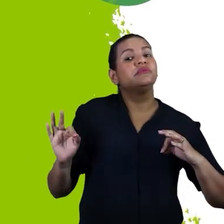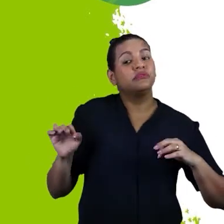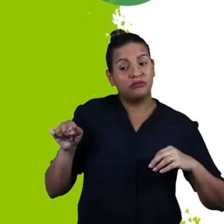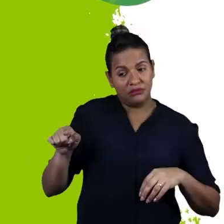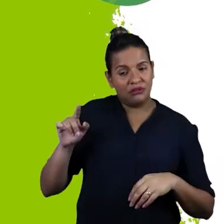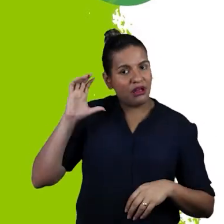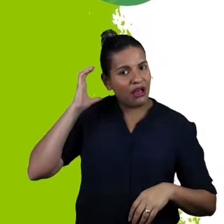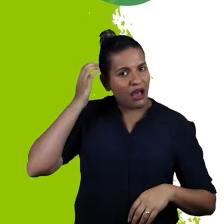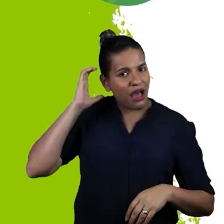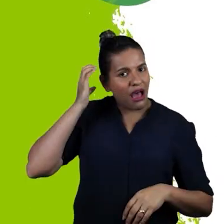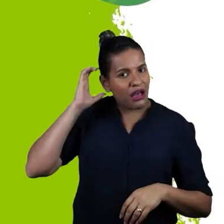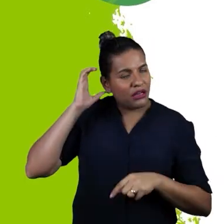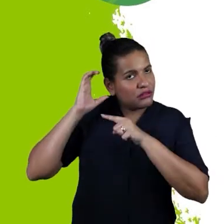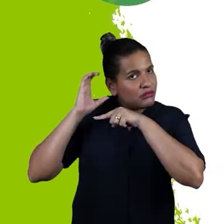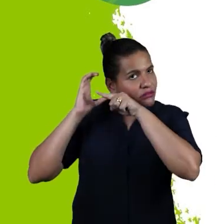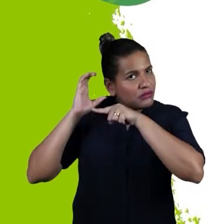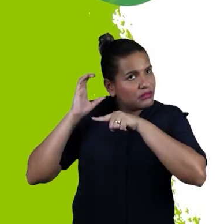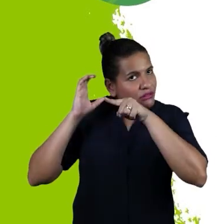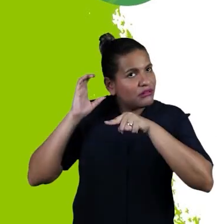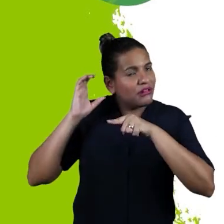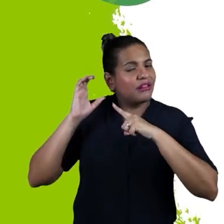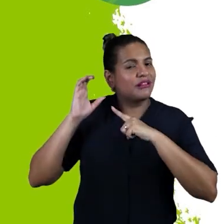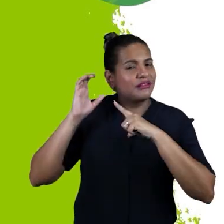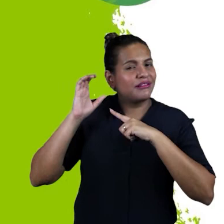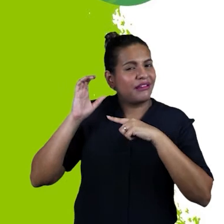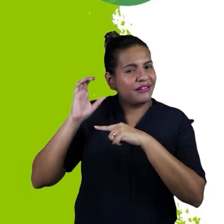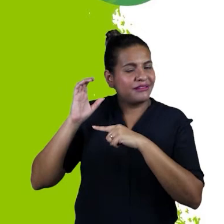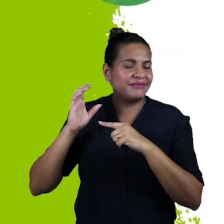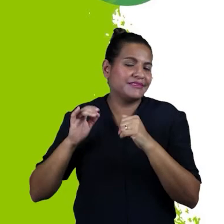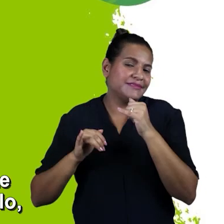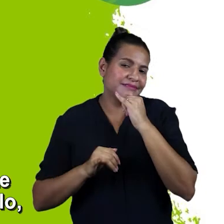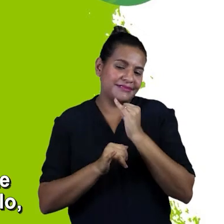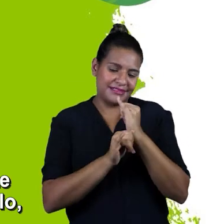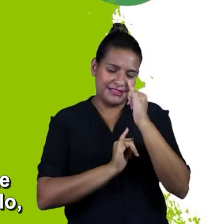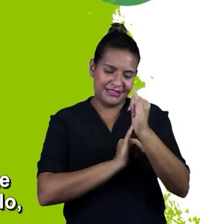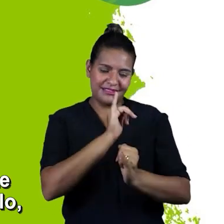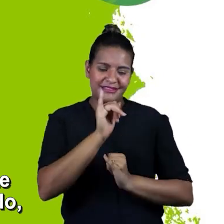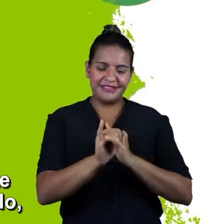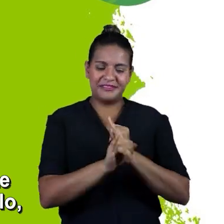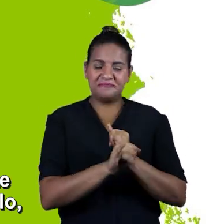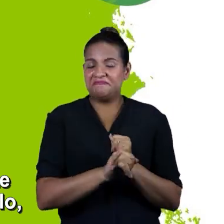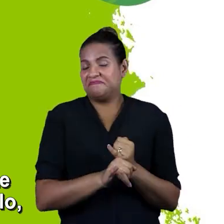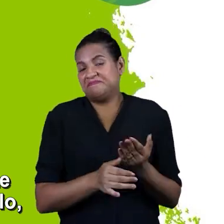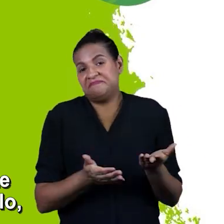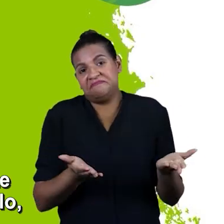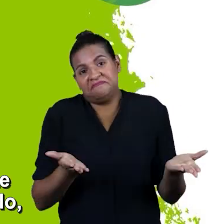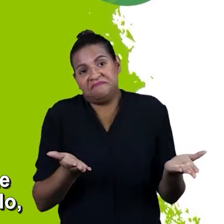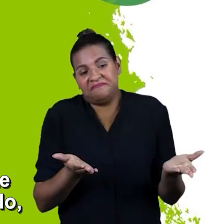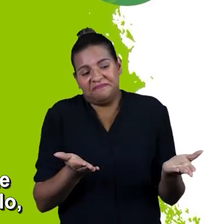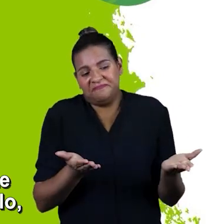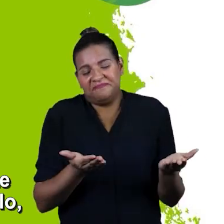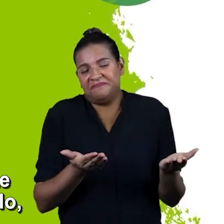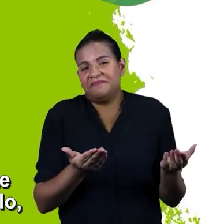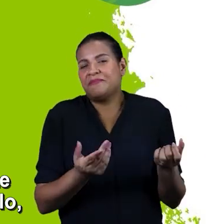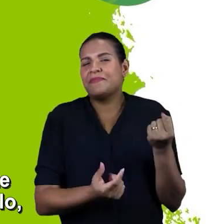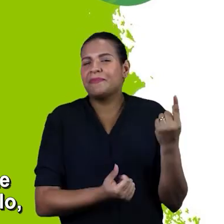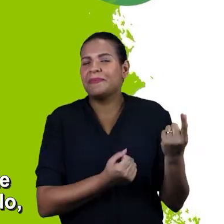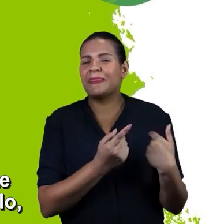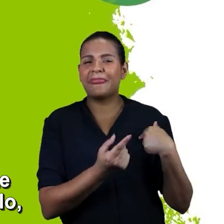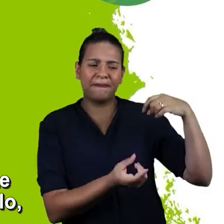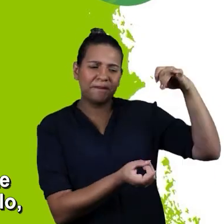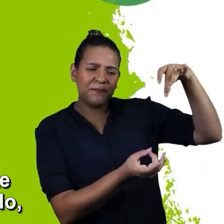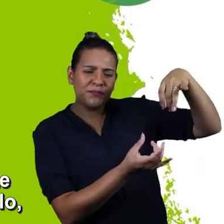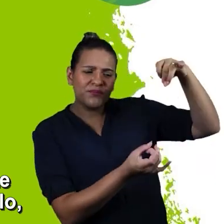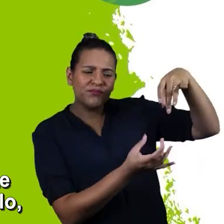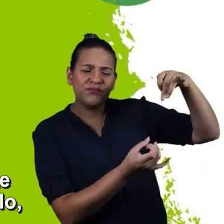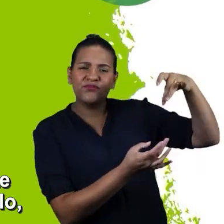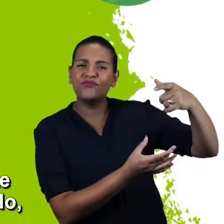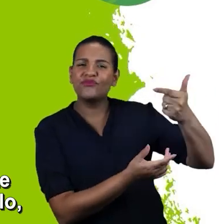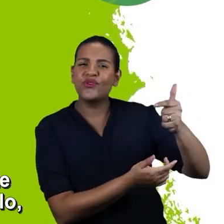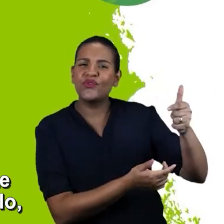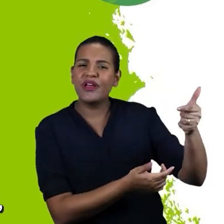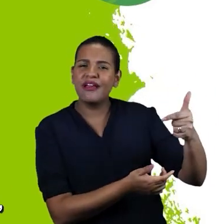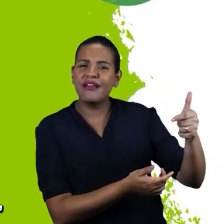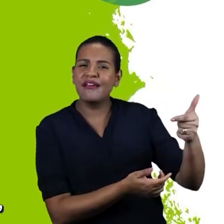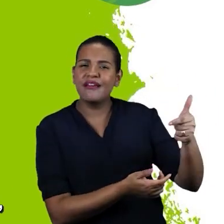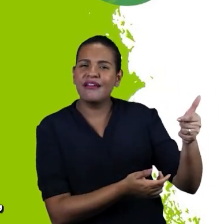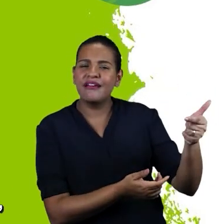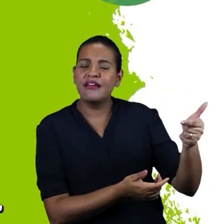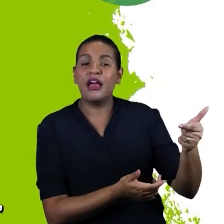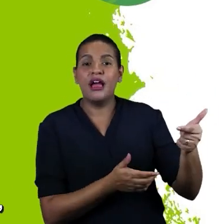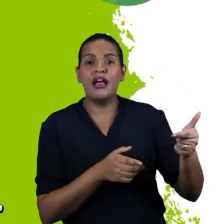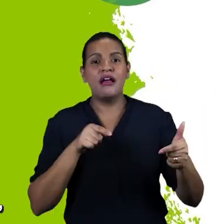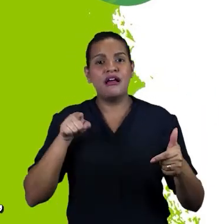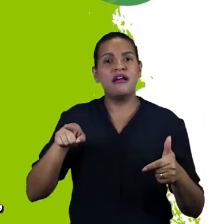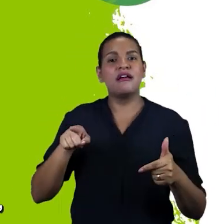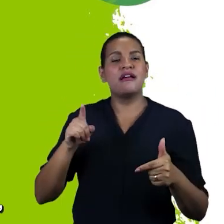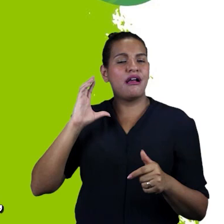em regiões distantes, pega-se rádio, né? Diferente, por exemplo, da internet que a gente está utilizando agora, por exemplo, que